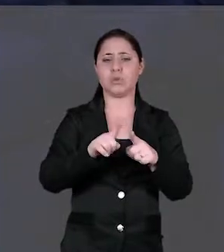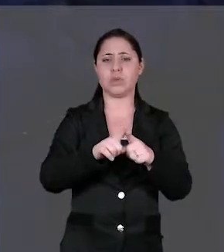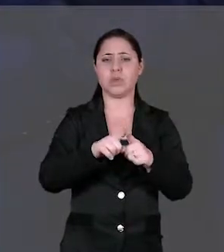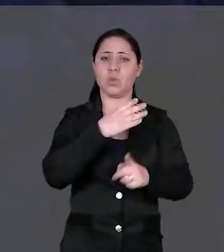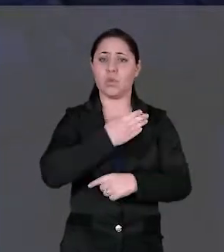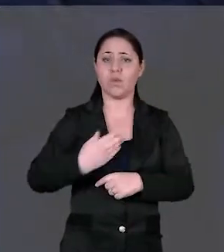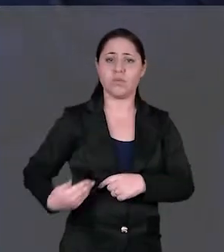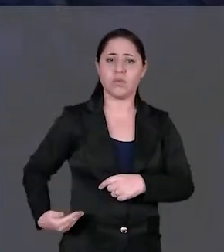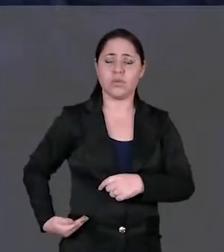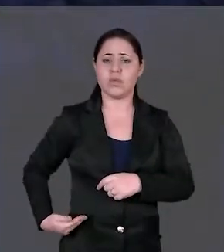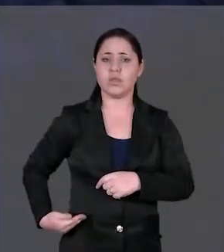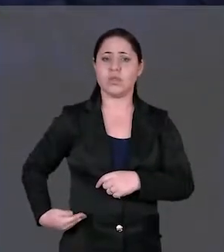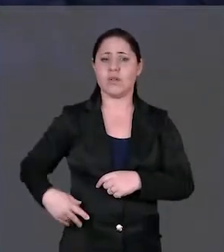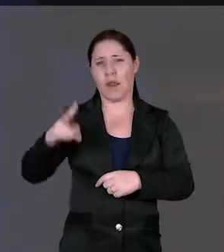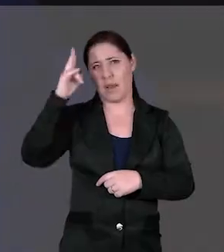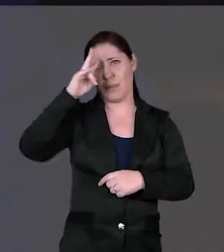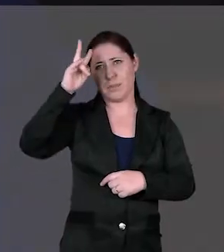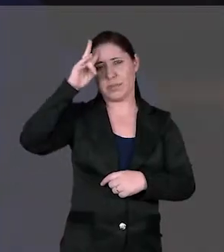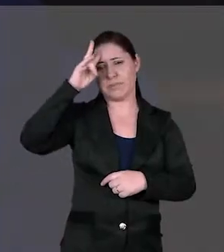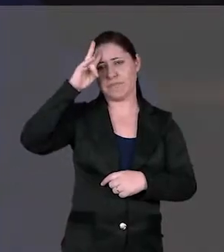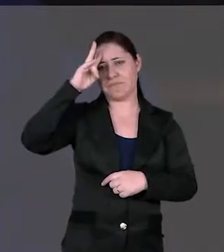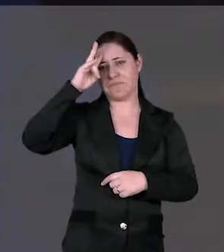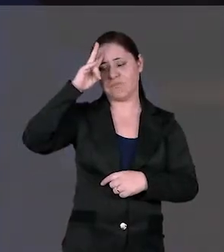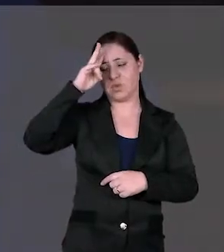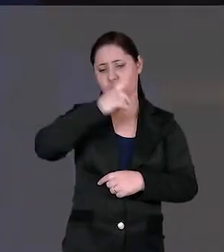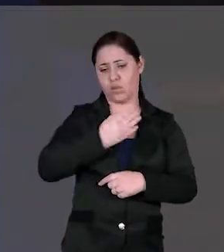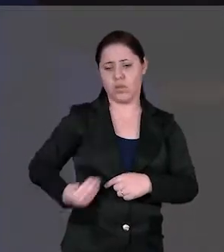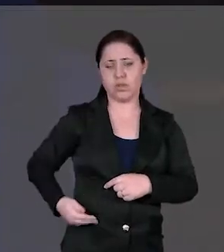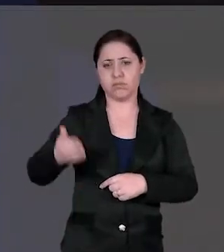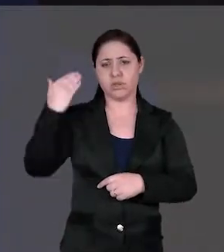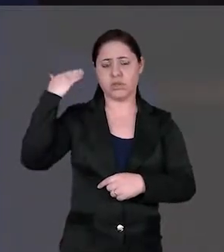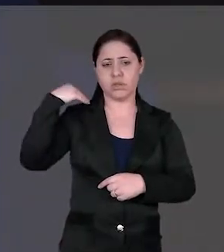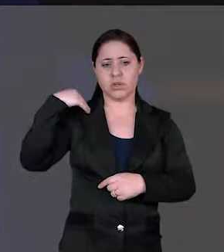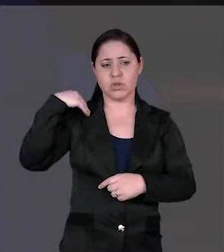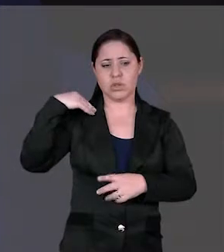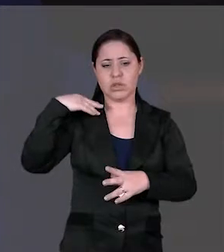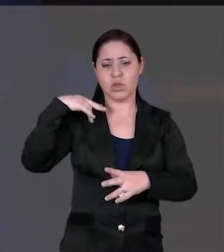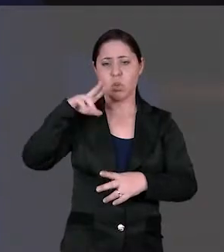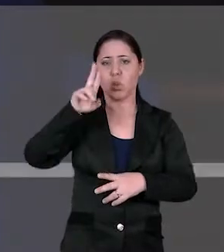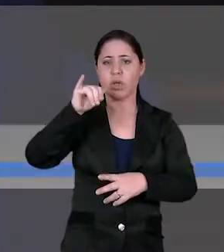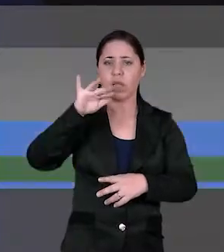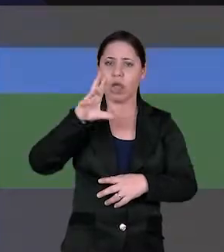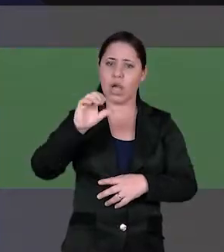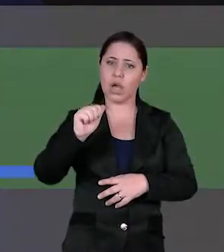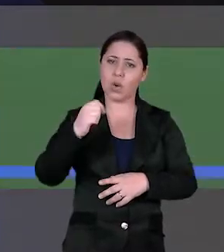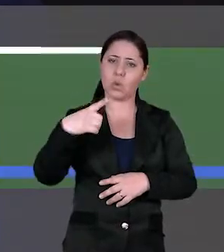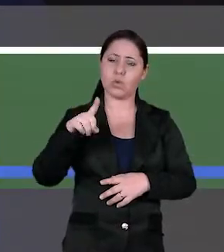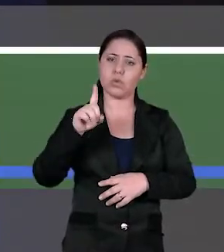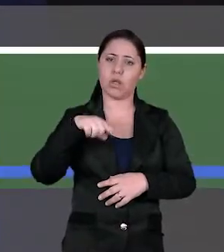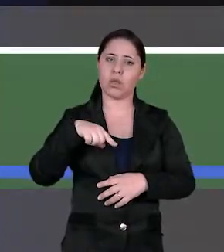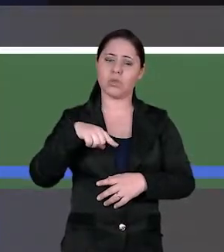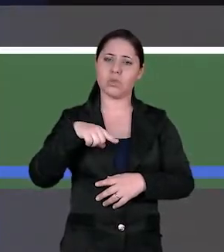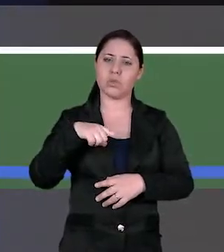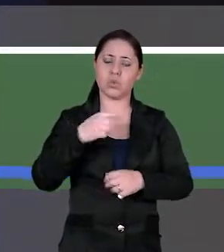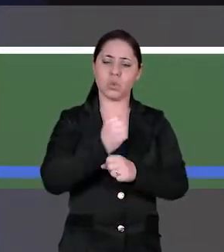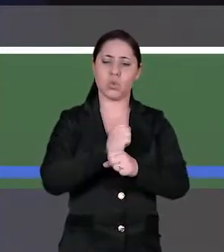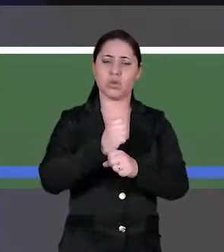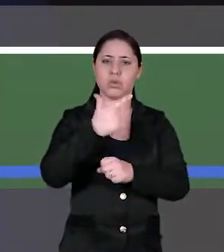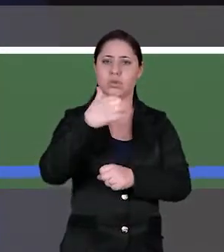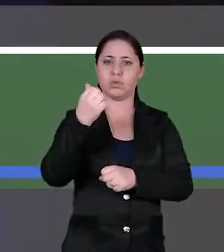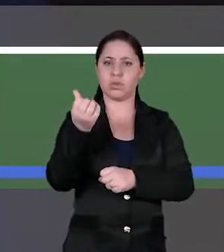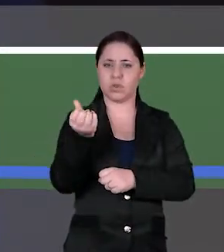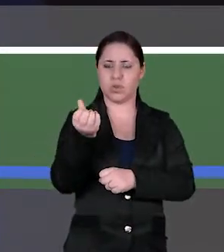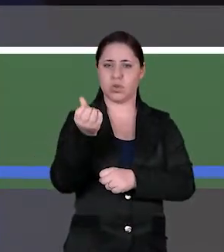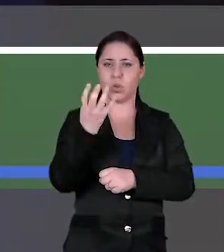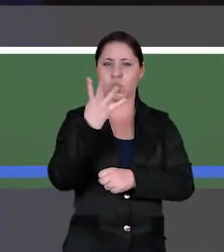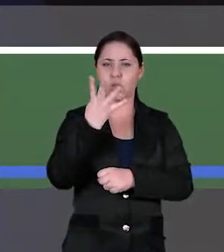governo fazendo esse enfrentamento. O governo, quando a gente fala, é nível de município, estado e União. Me lembro